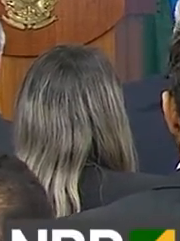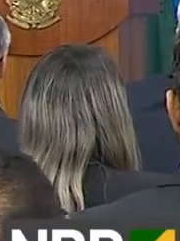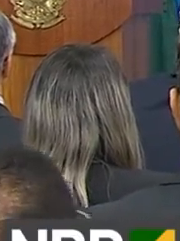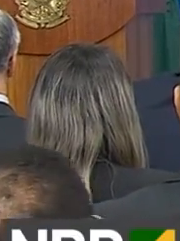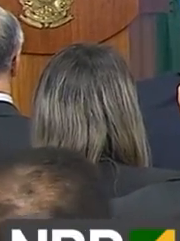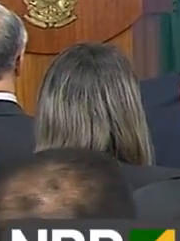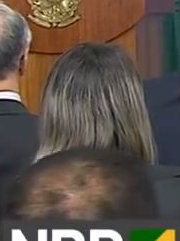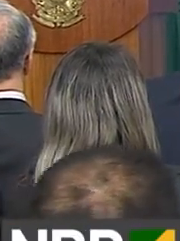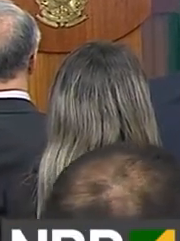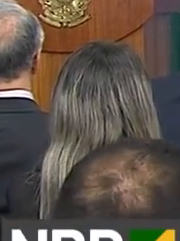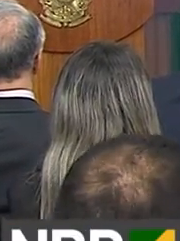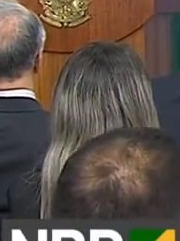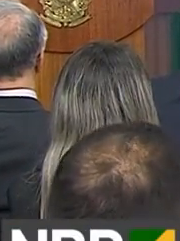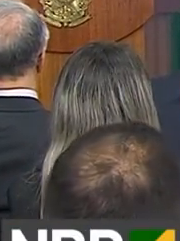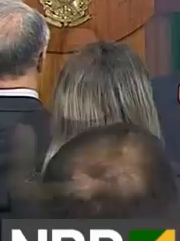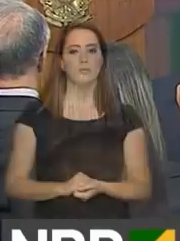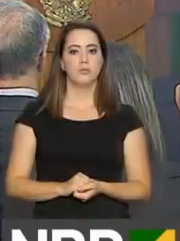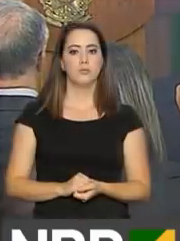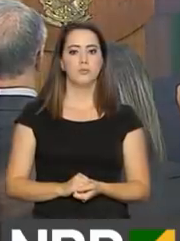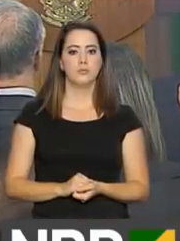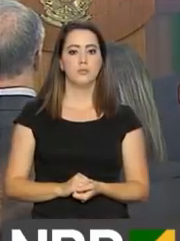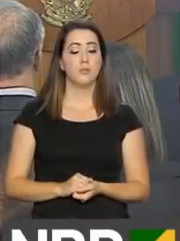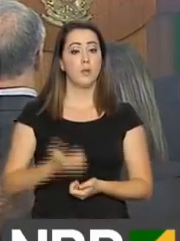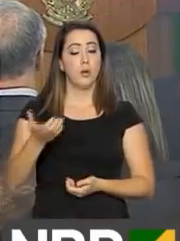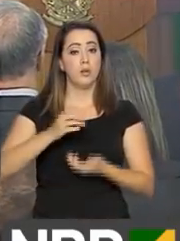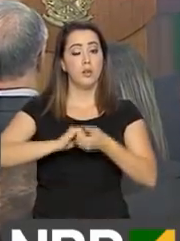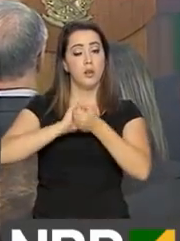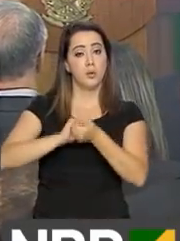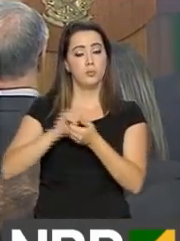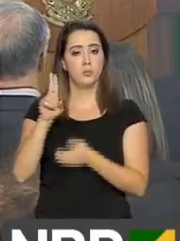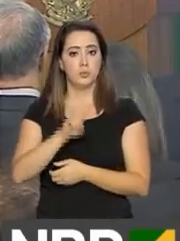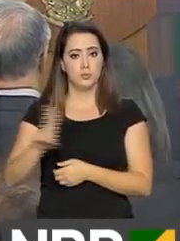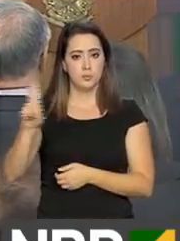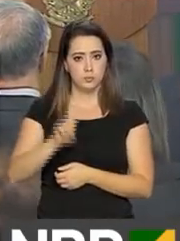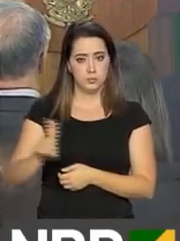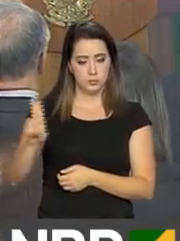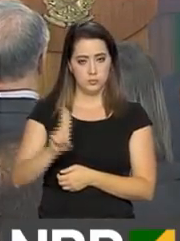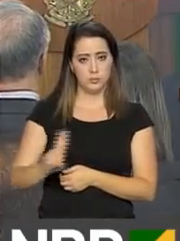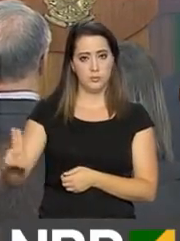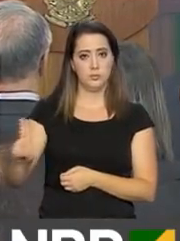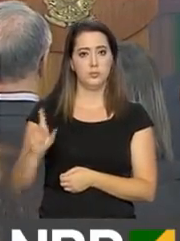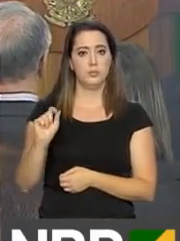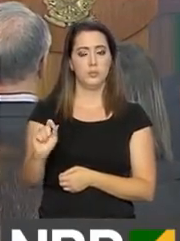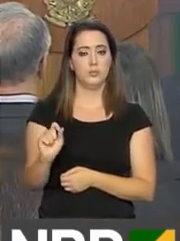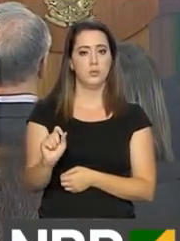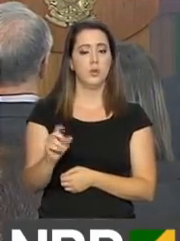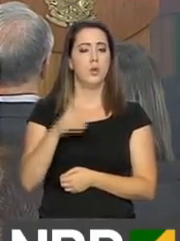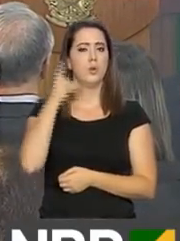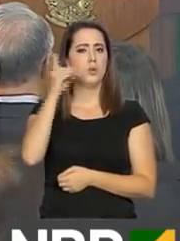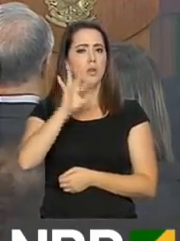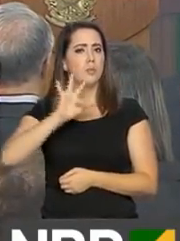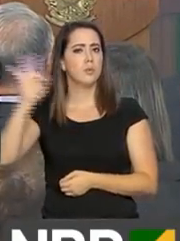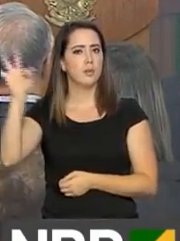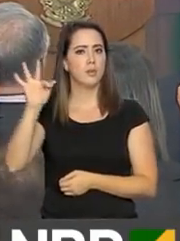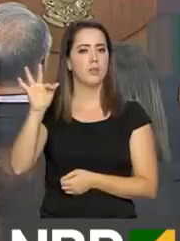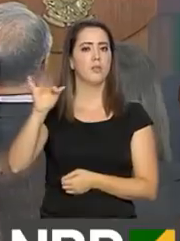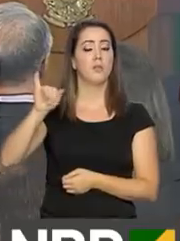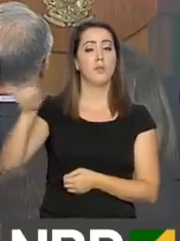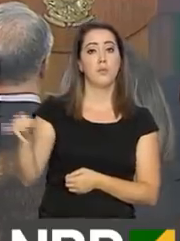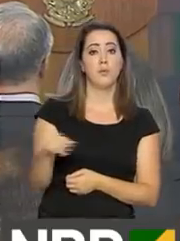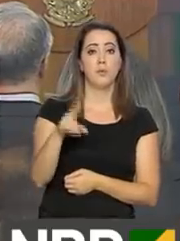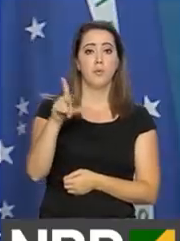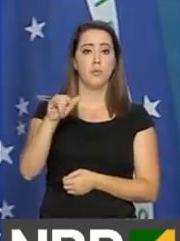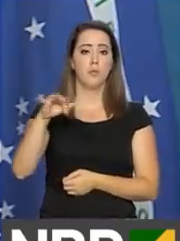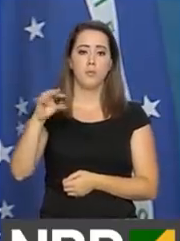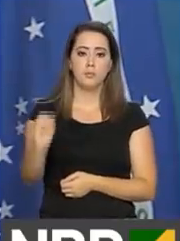filho moreira franco carlos marun no pedro parenti o deputado federal julio lopes